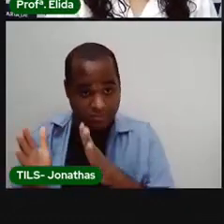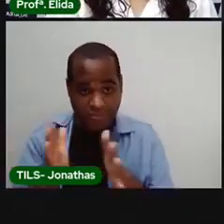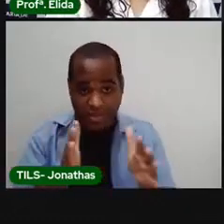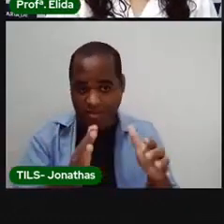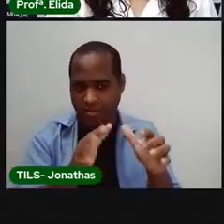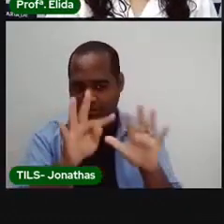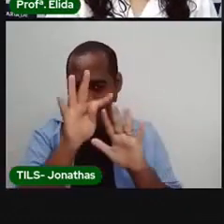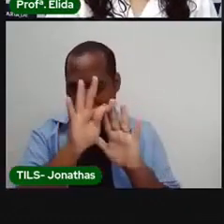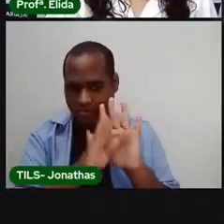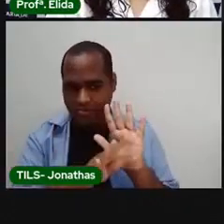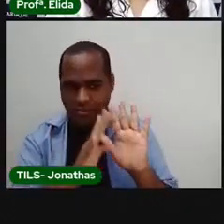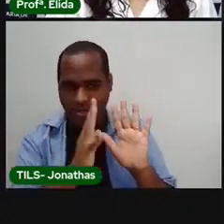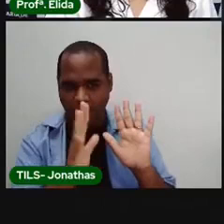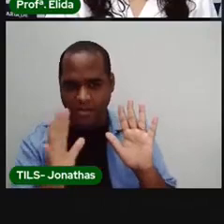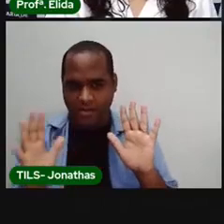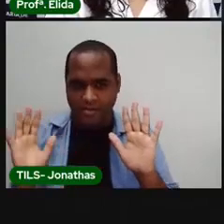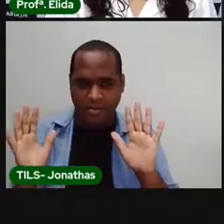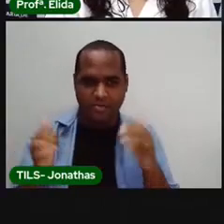em algum texto?